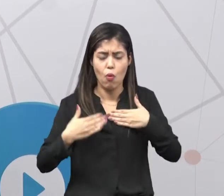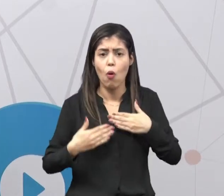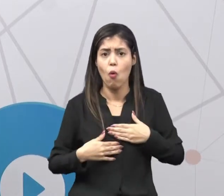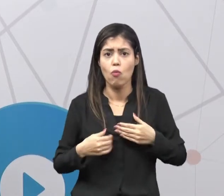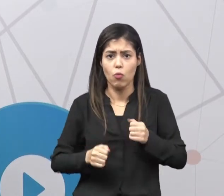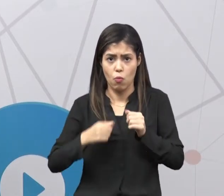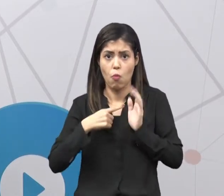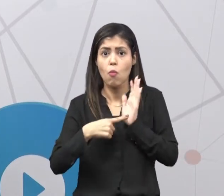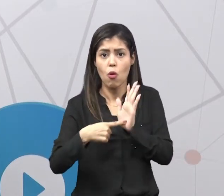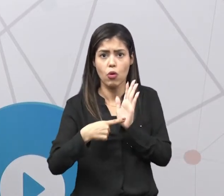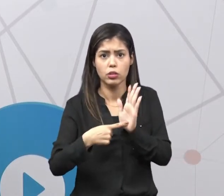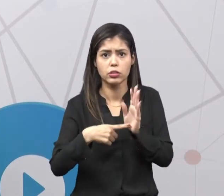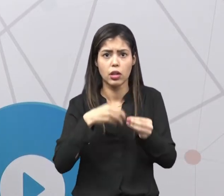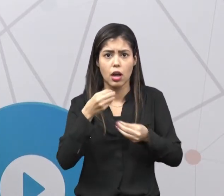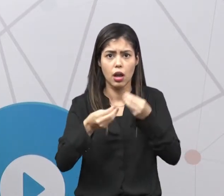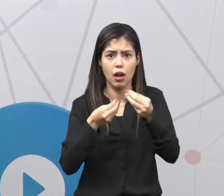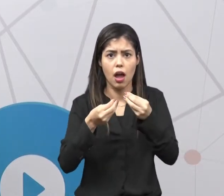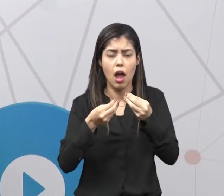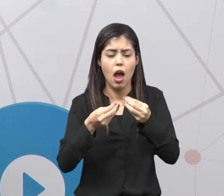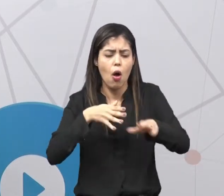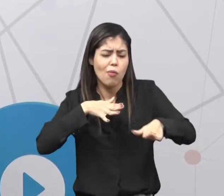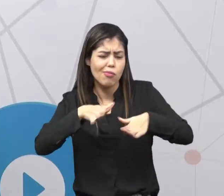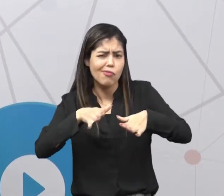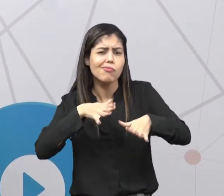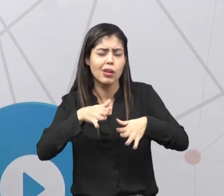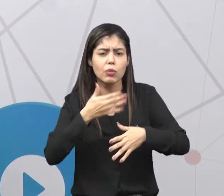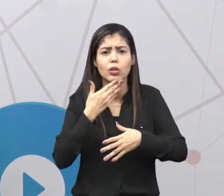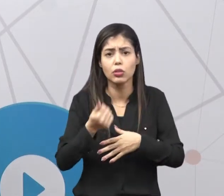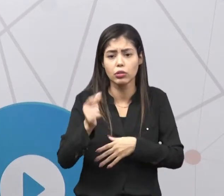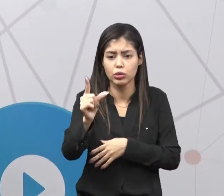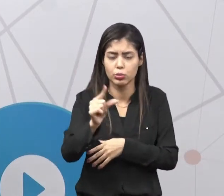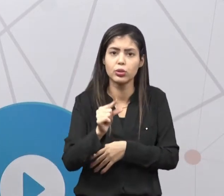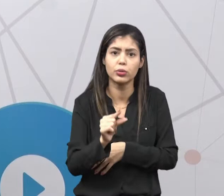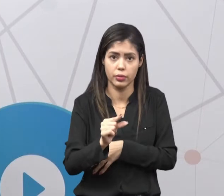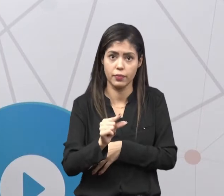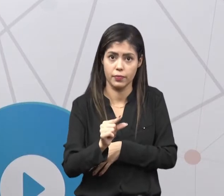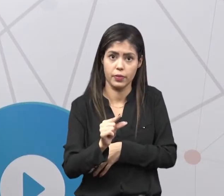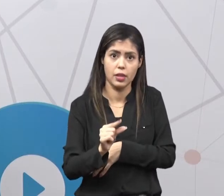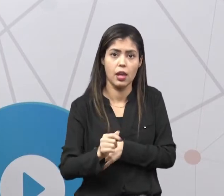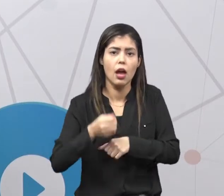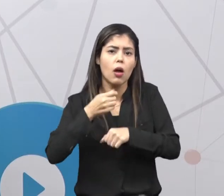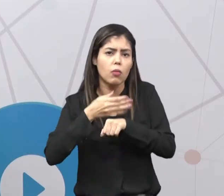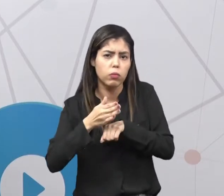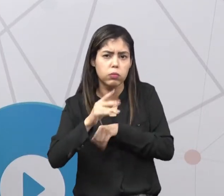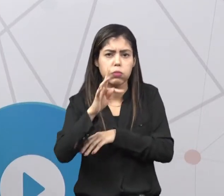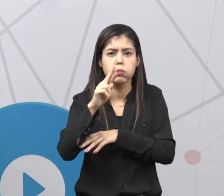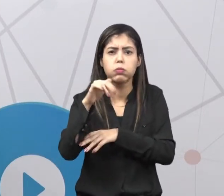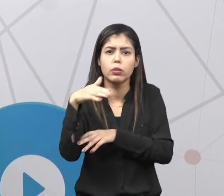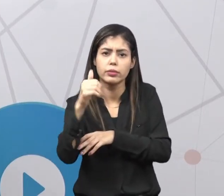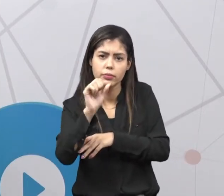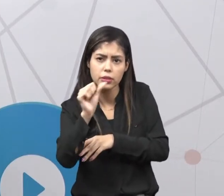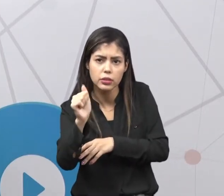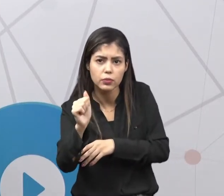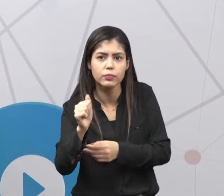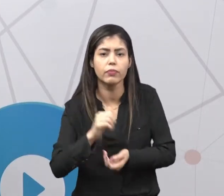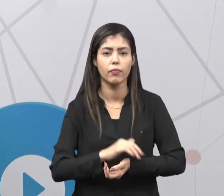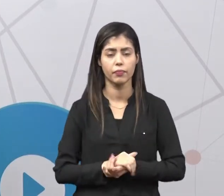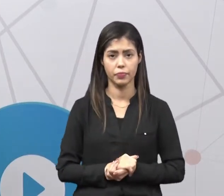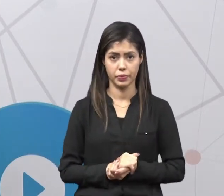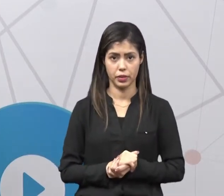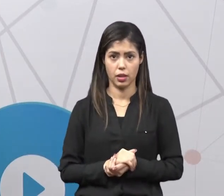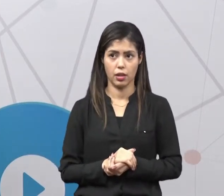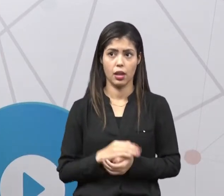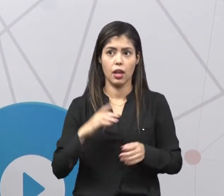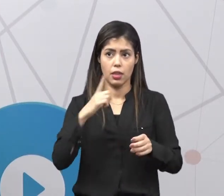atinge esse nível de flexibilidade, diminui essa tensão, ok?